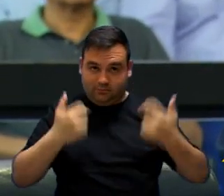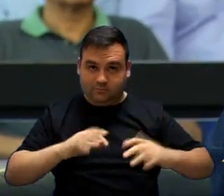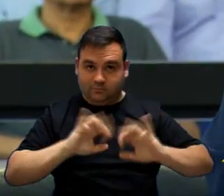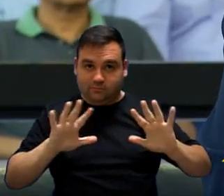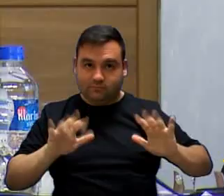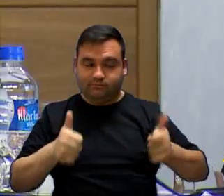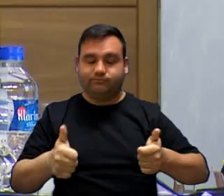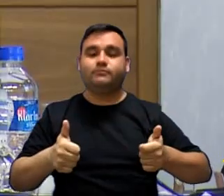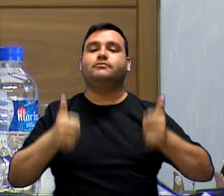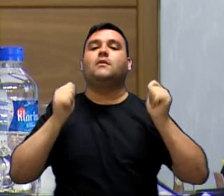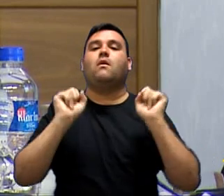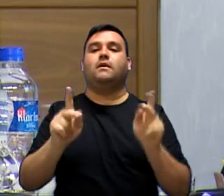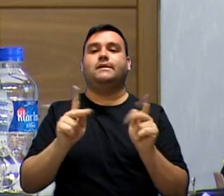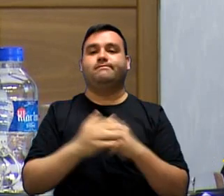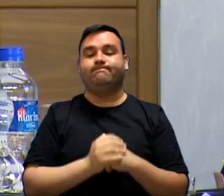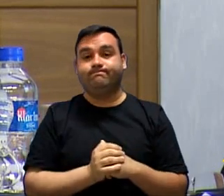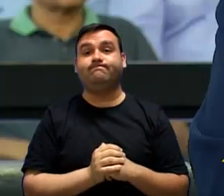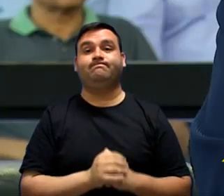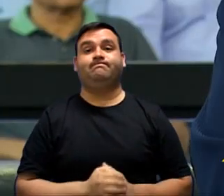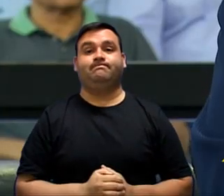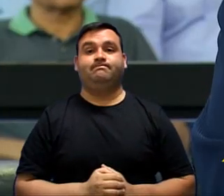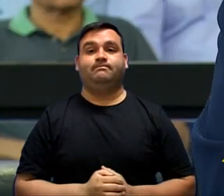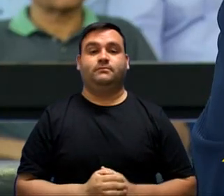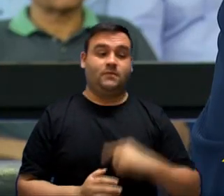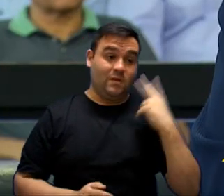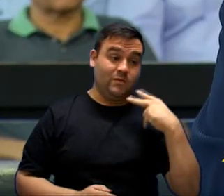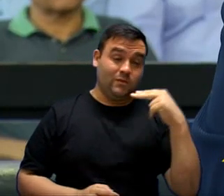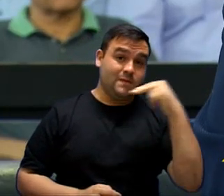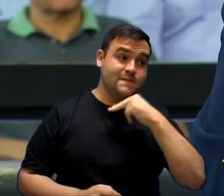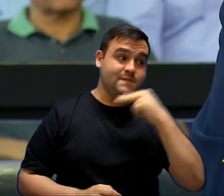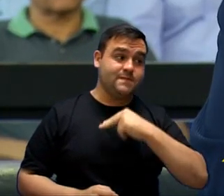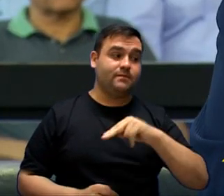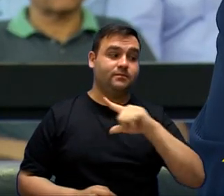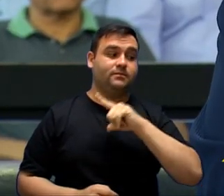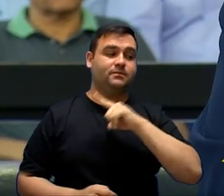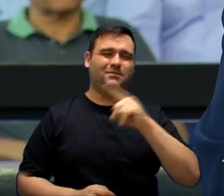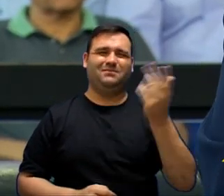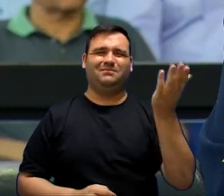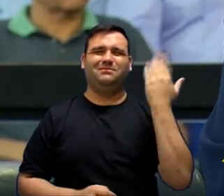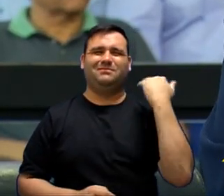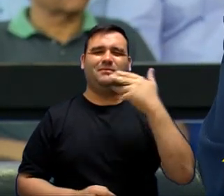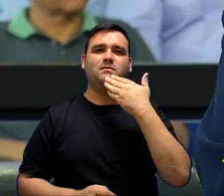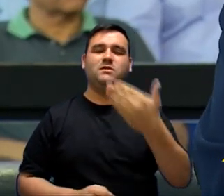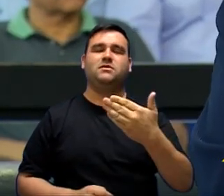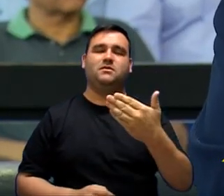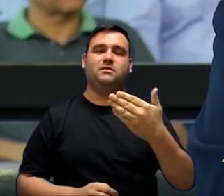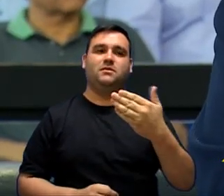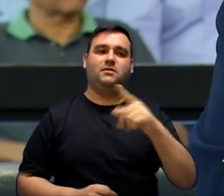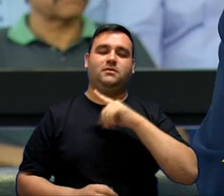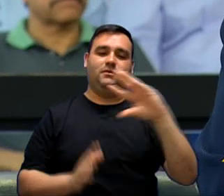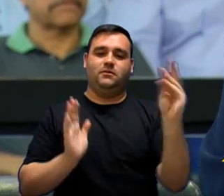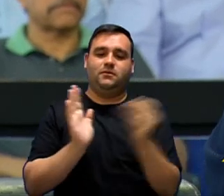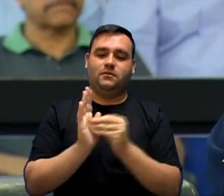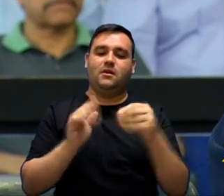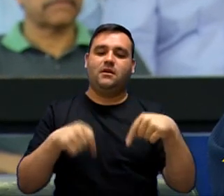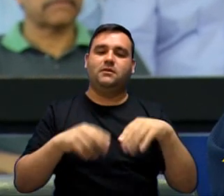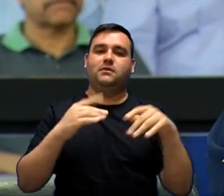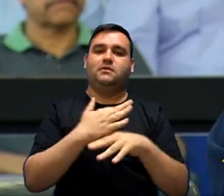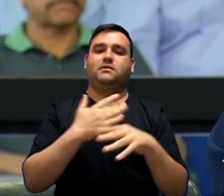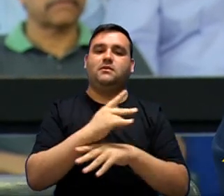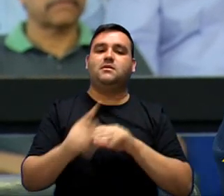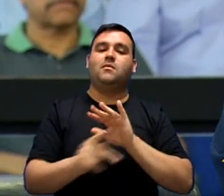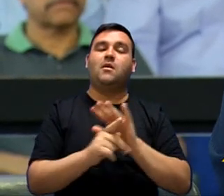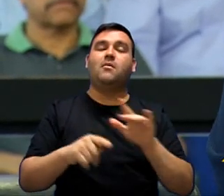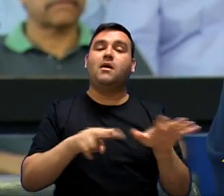Sim, senhora. Muito bem. O vereador Anselmo fez, pediu a instituir no calendário oficial do município a